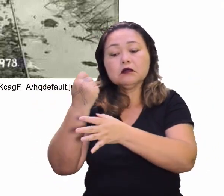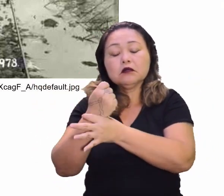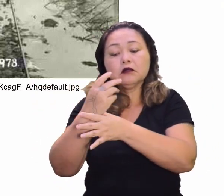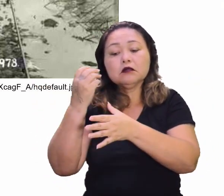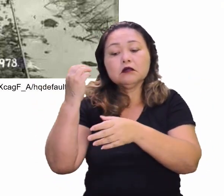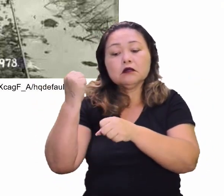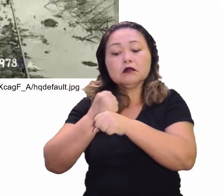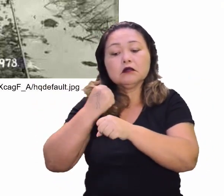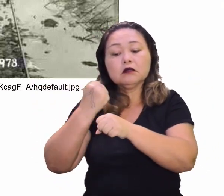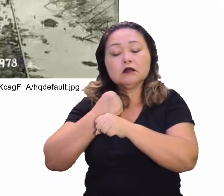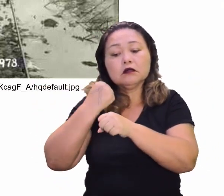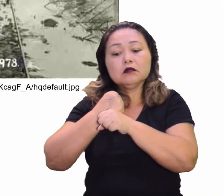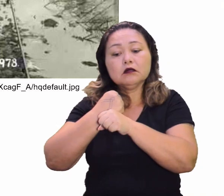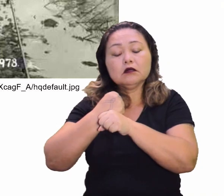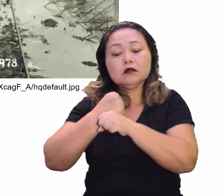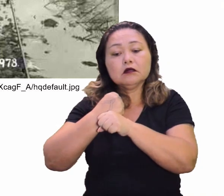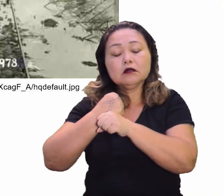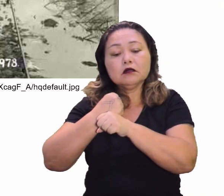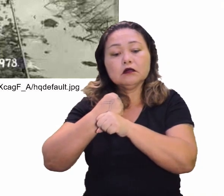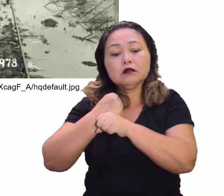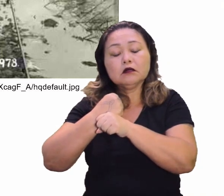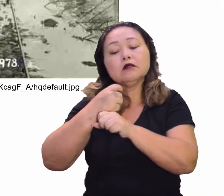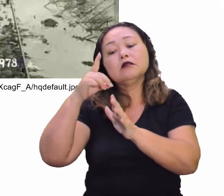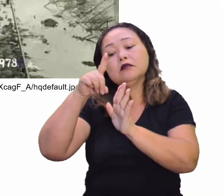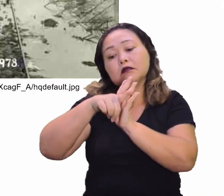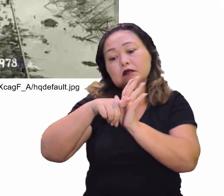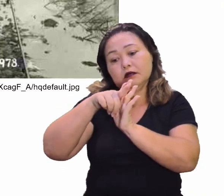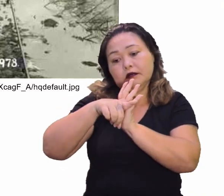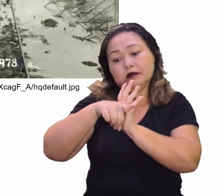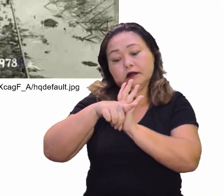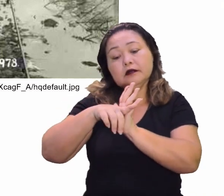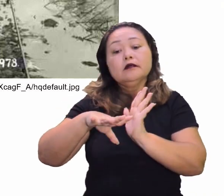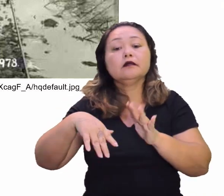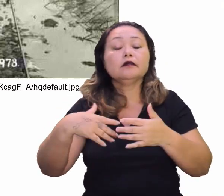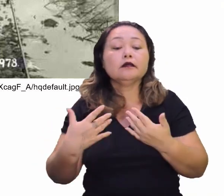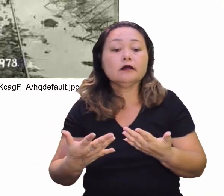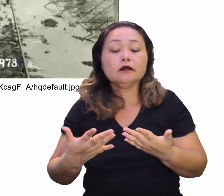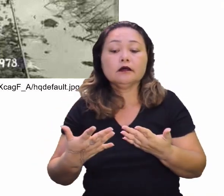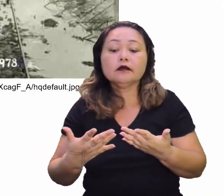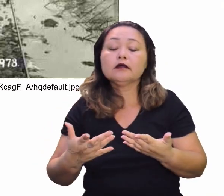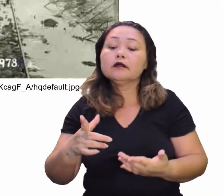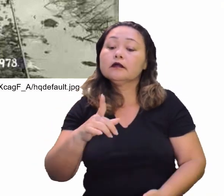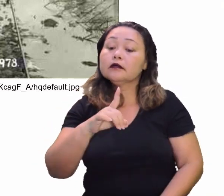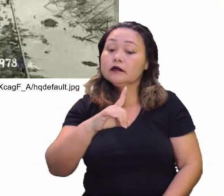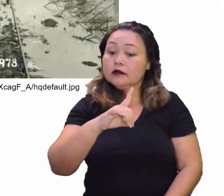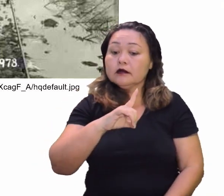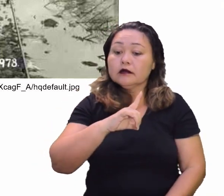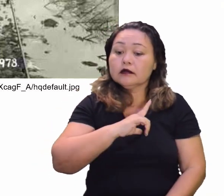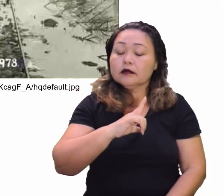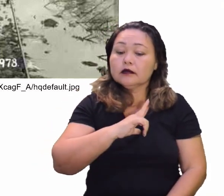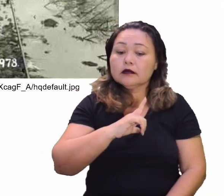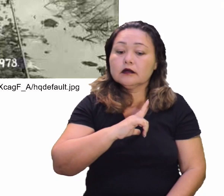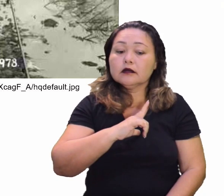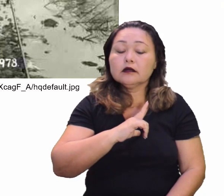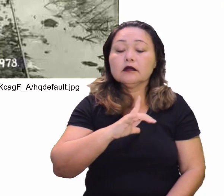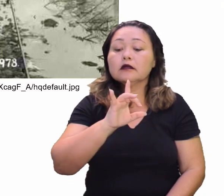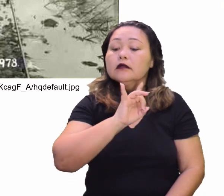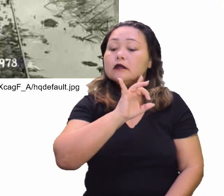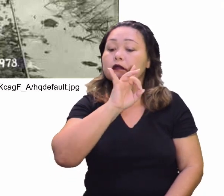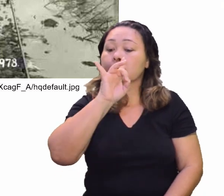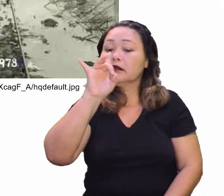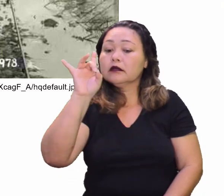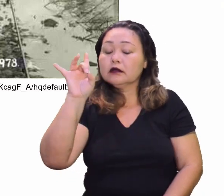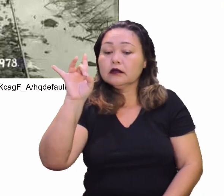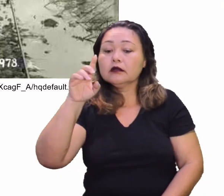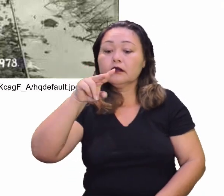garantir uma construção efetiva da Estrada de Ferro. Há a lenda que diz que cada